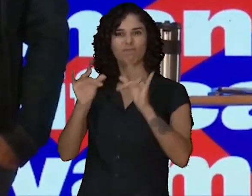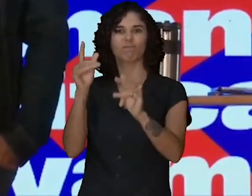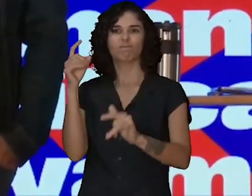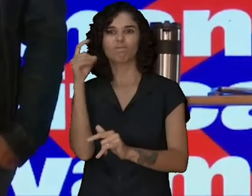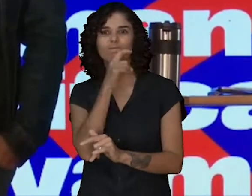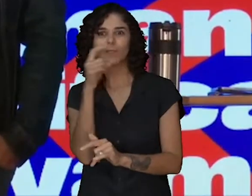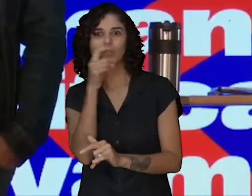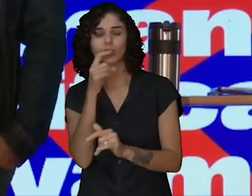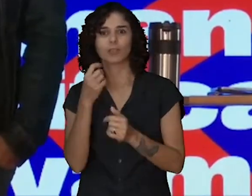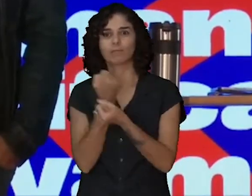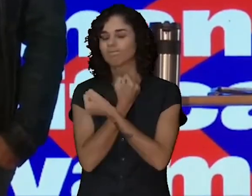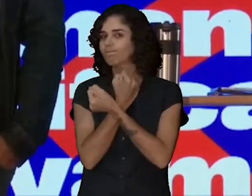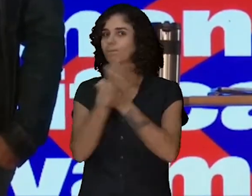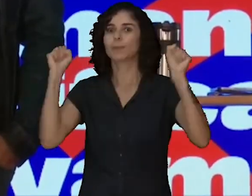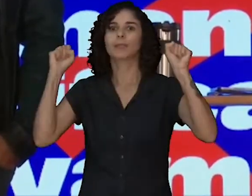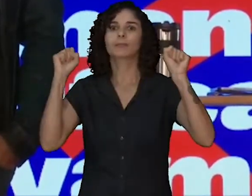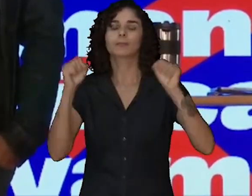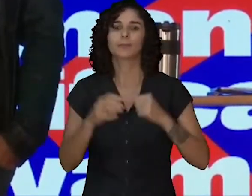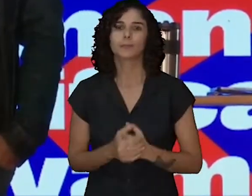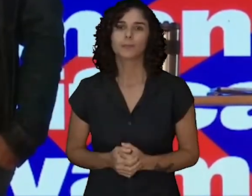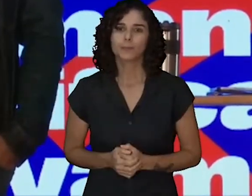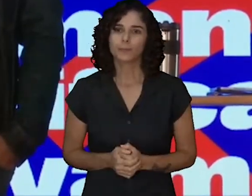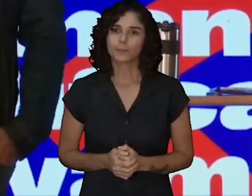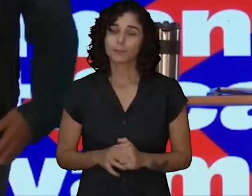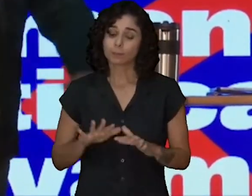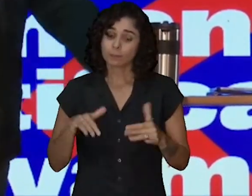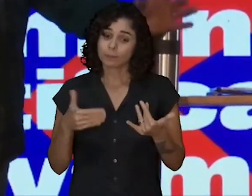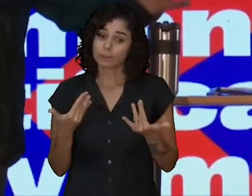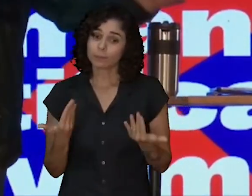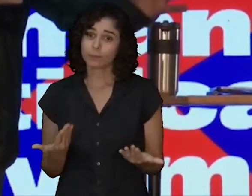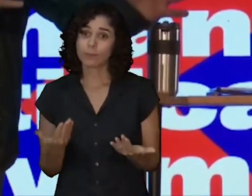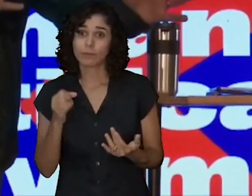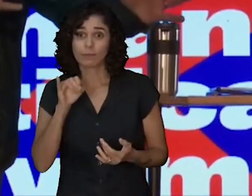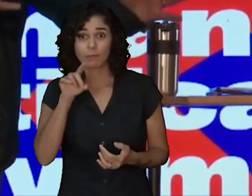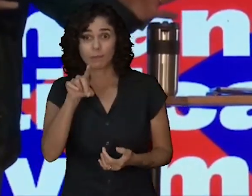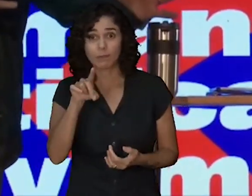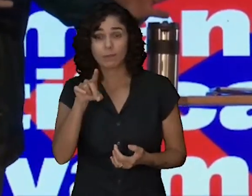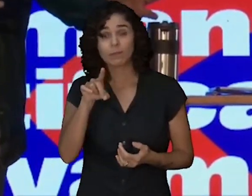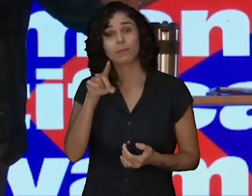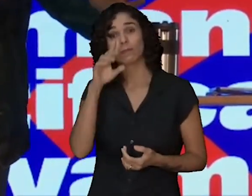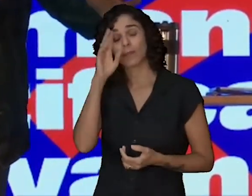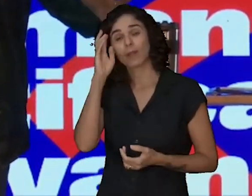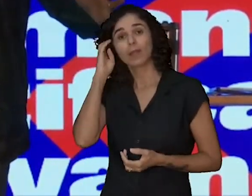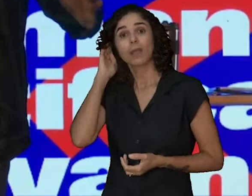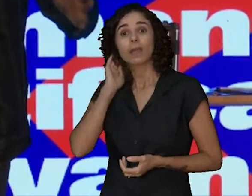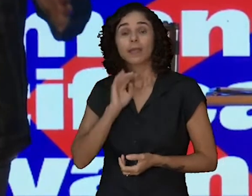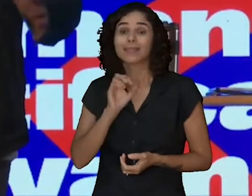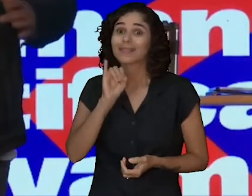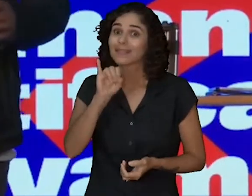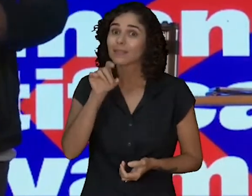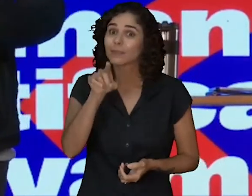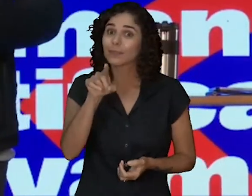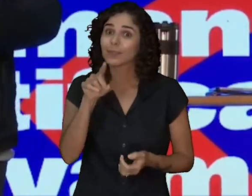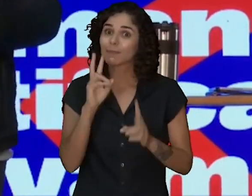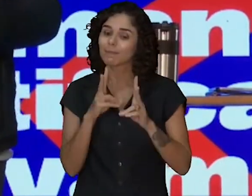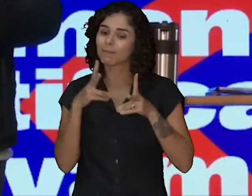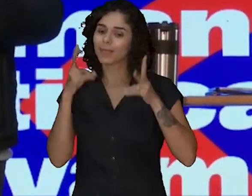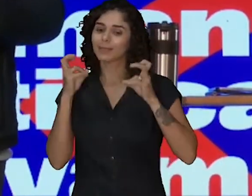quebrar fortalezas. Então, só se você percebe essa lentidão,